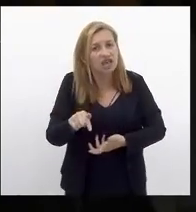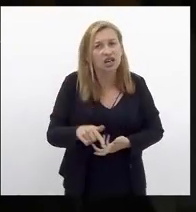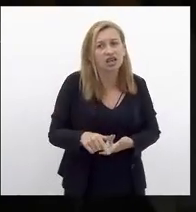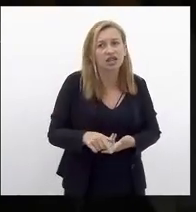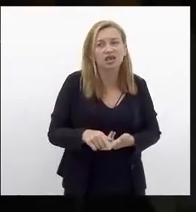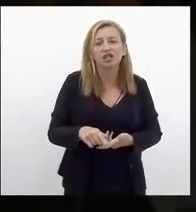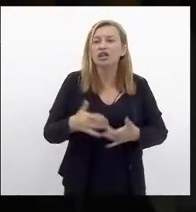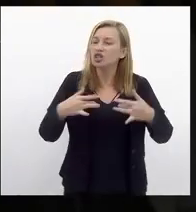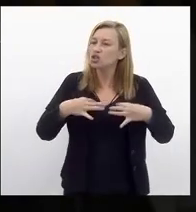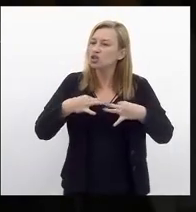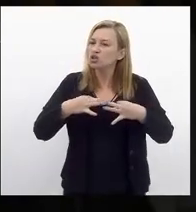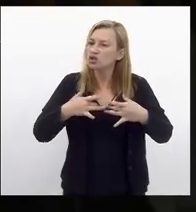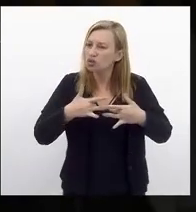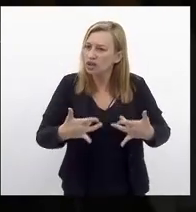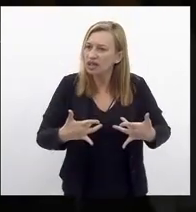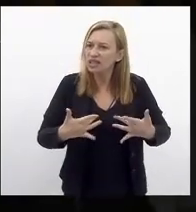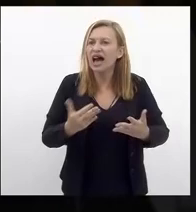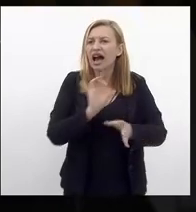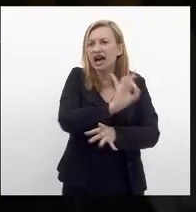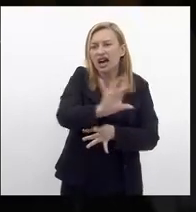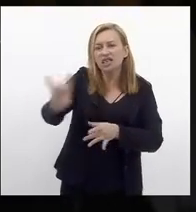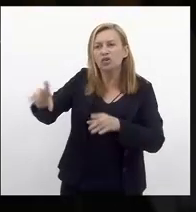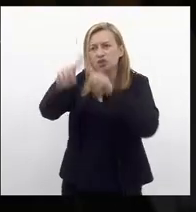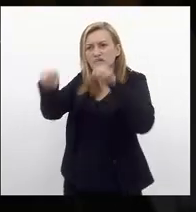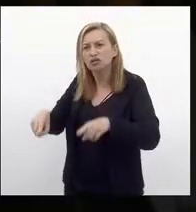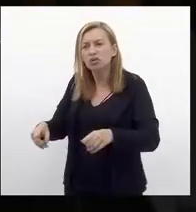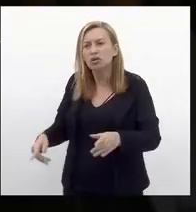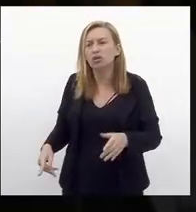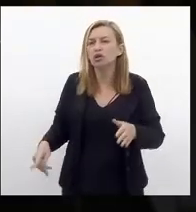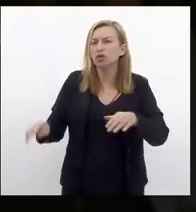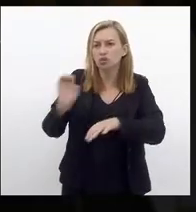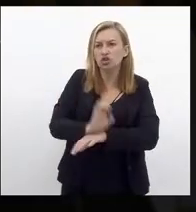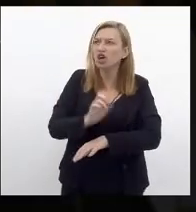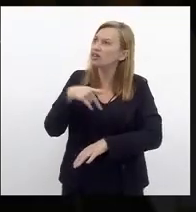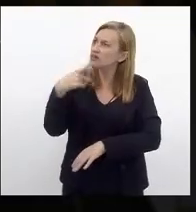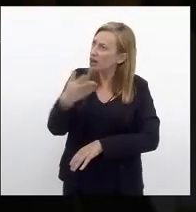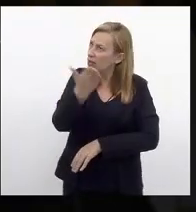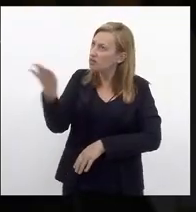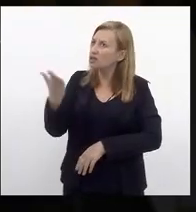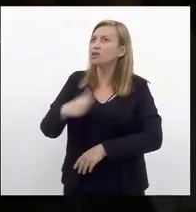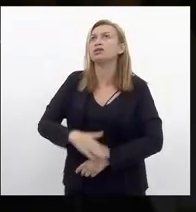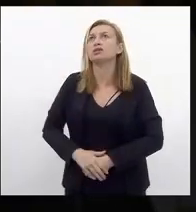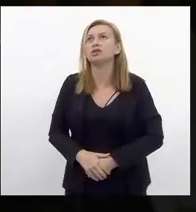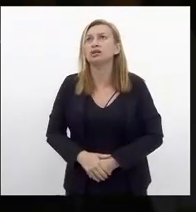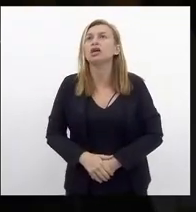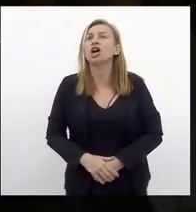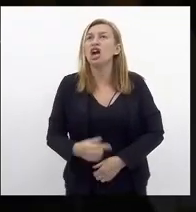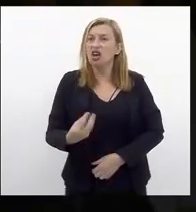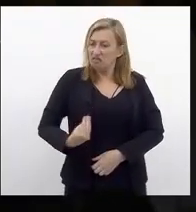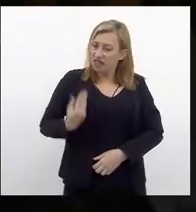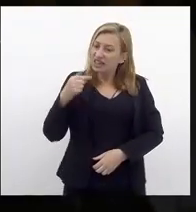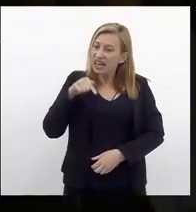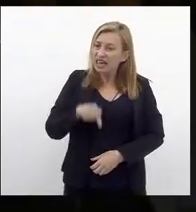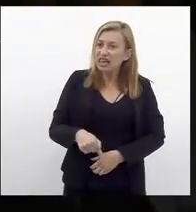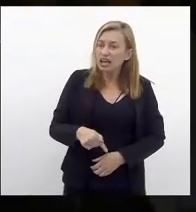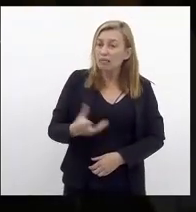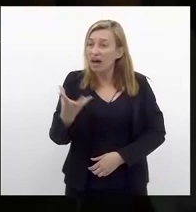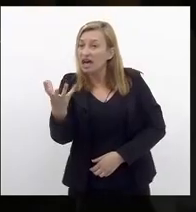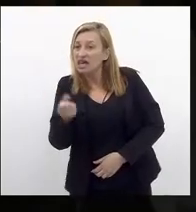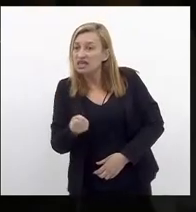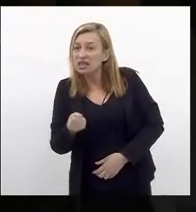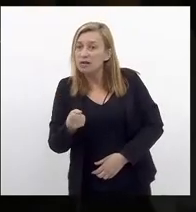e solidarizar cada um dos Servidores e servidores nesse estado e dizer para vocês não tô aqui para